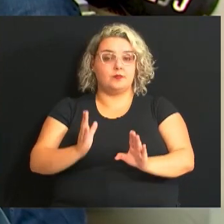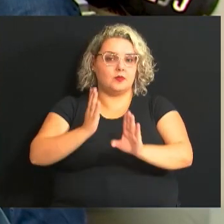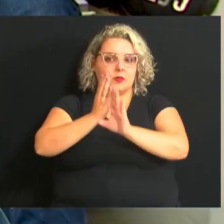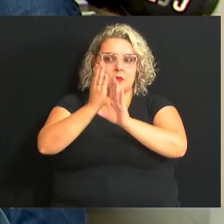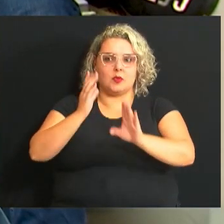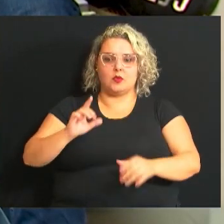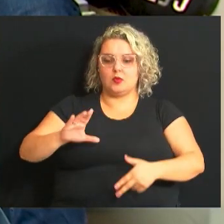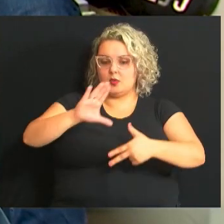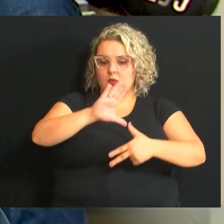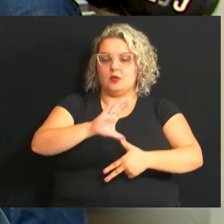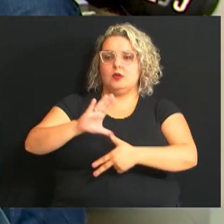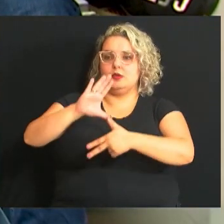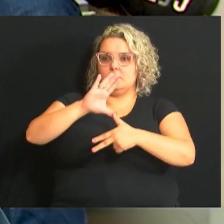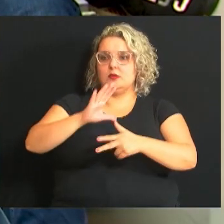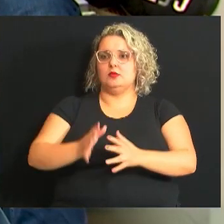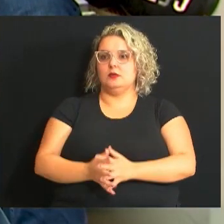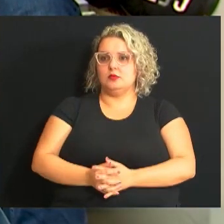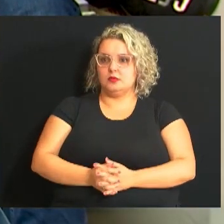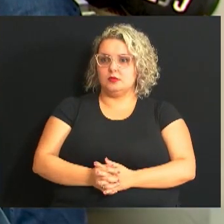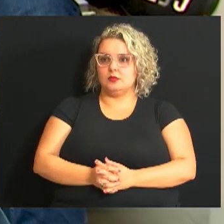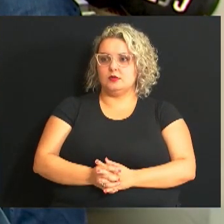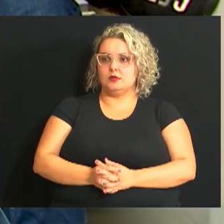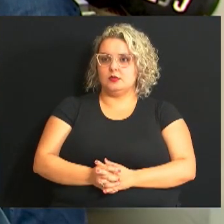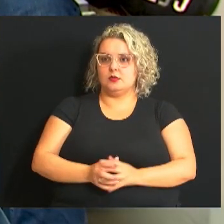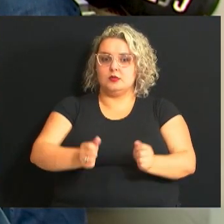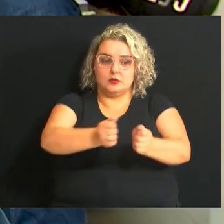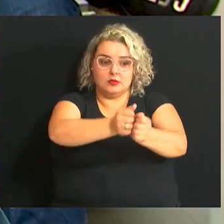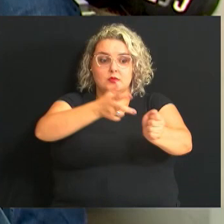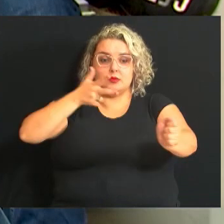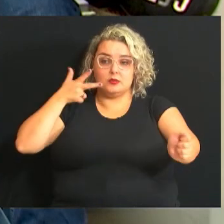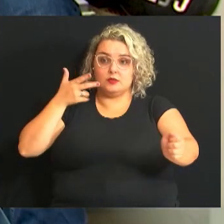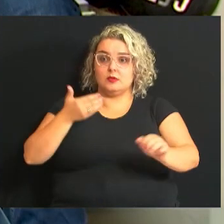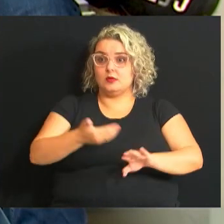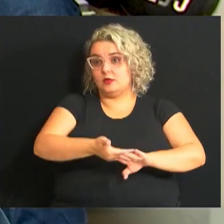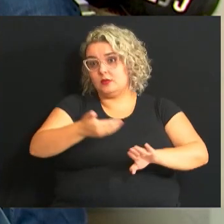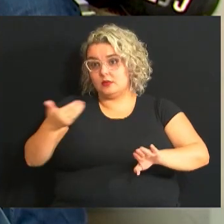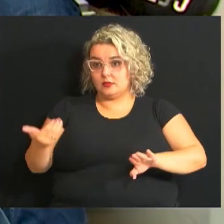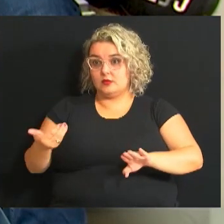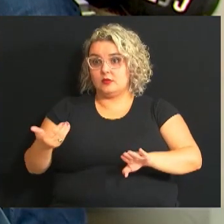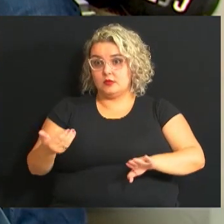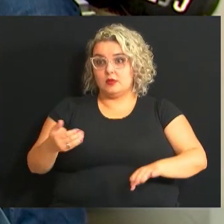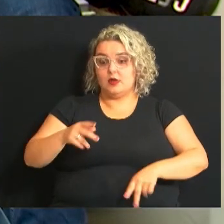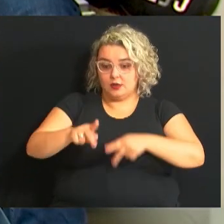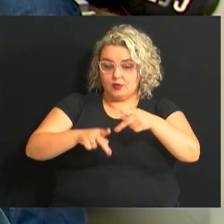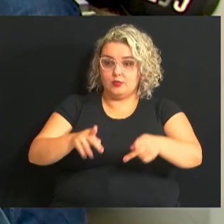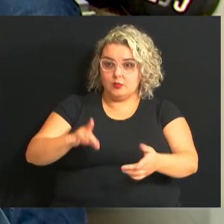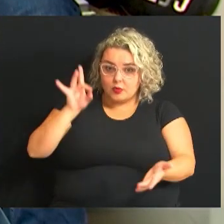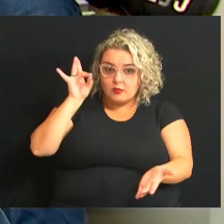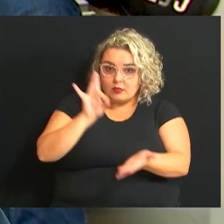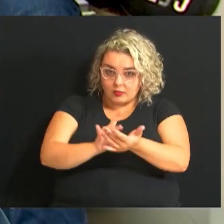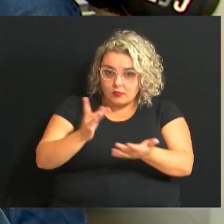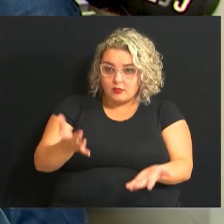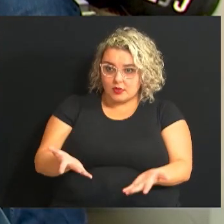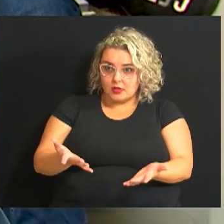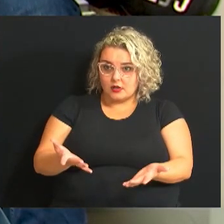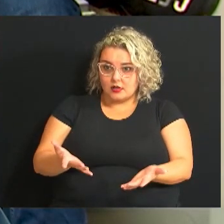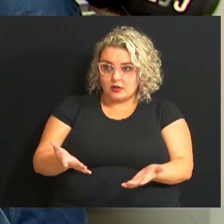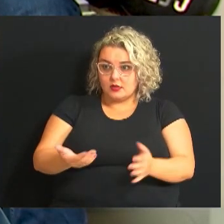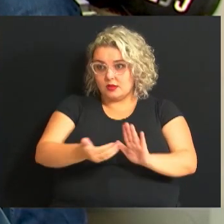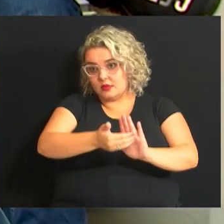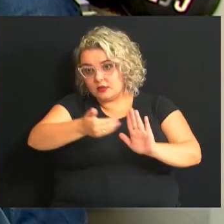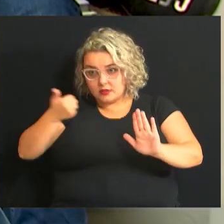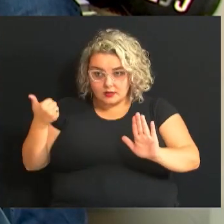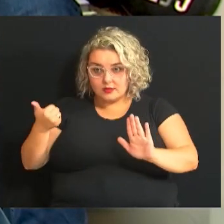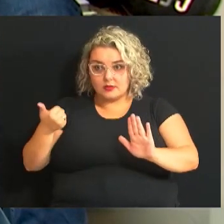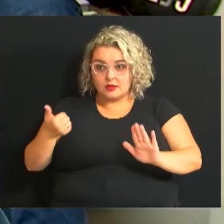latino-americano, os indígenas ficam um pouco fora disso. Por mais que eles sejam um povo originário, eles ficam um pouco de fora. E hoje, só hoje, que a